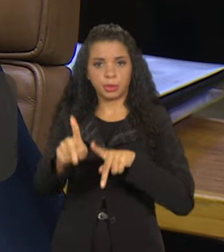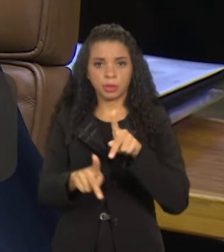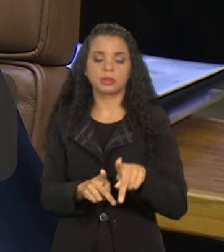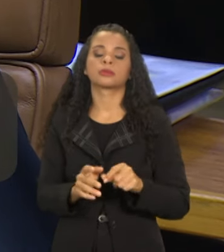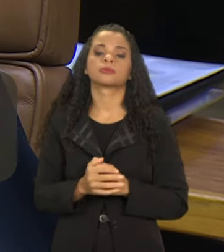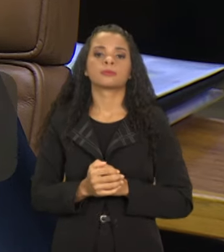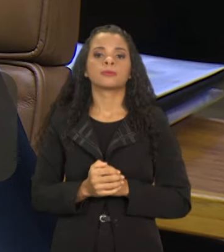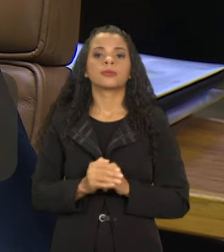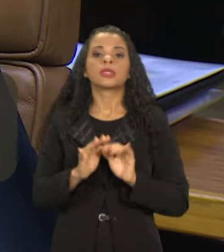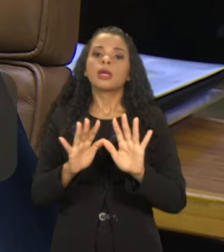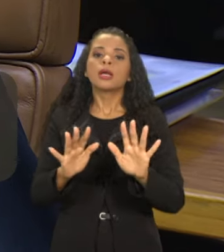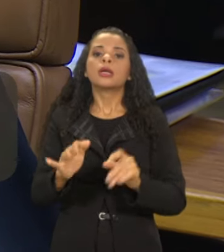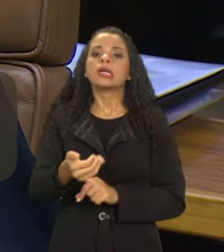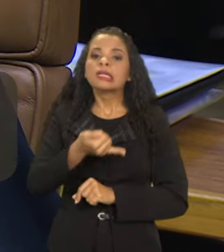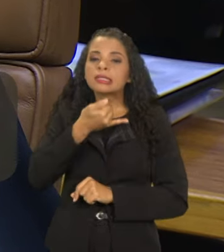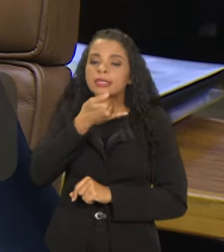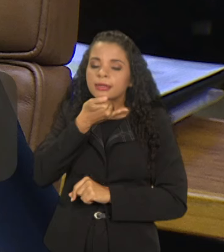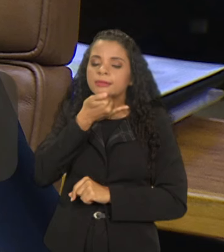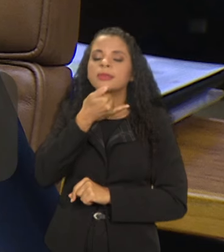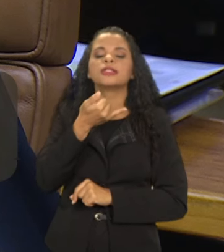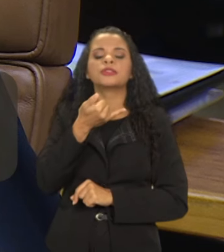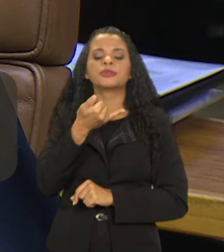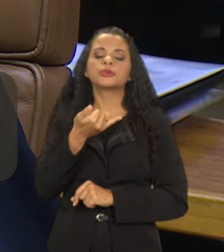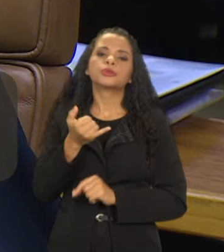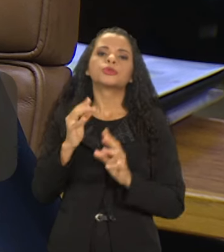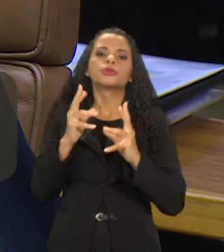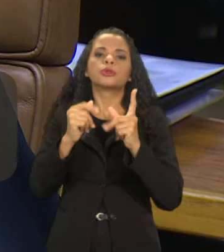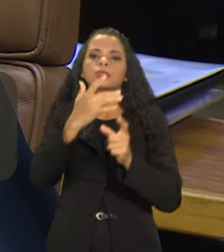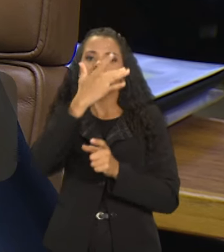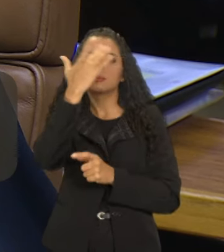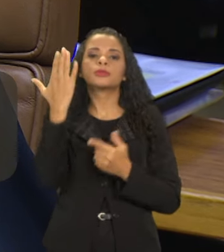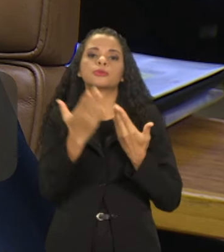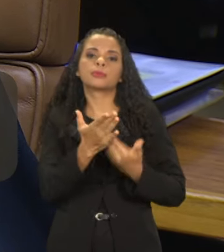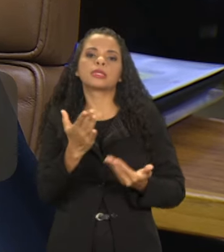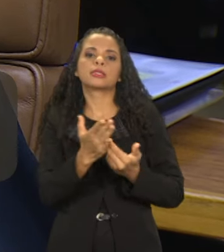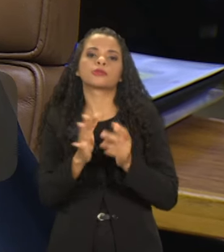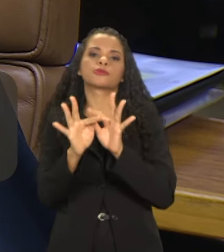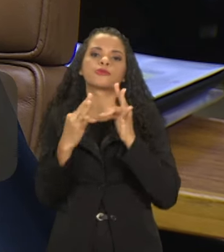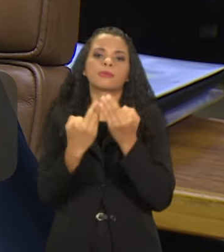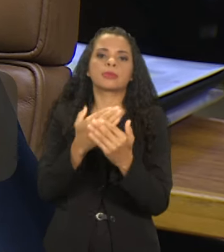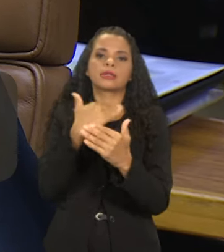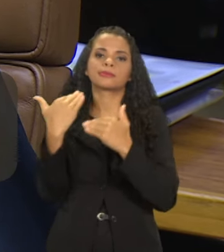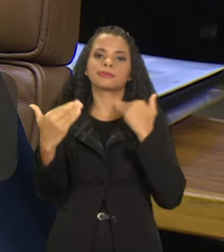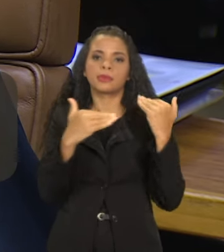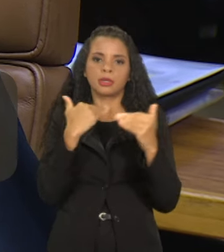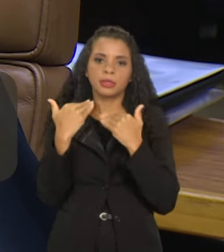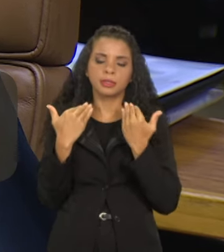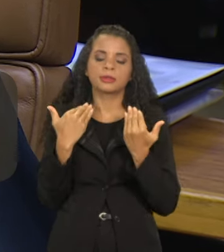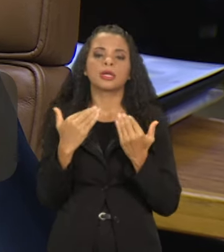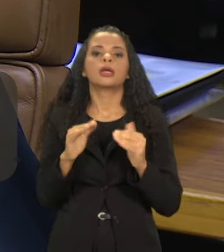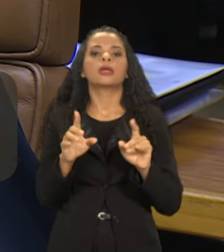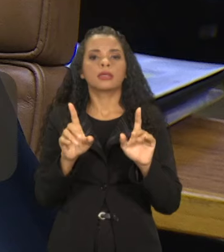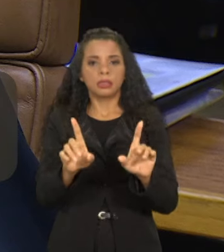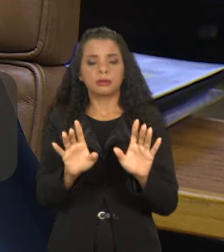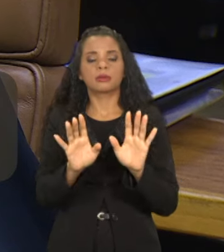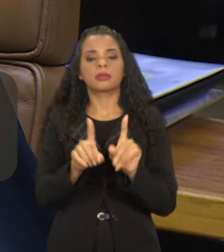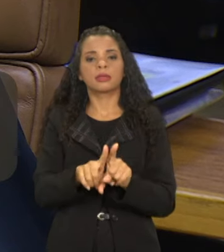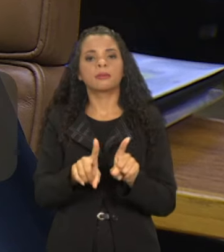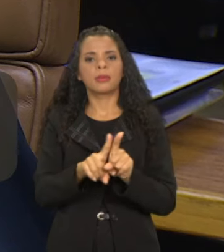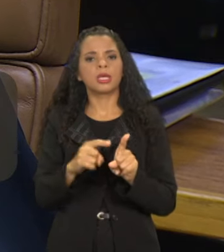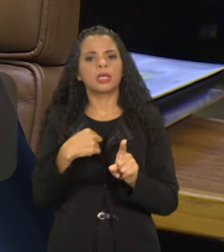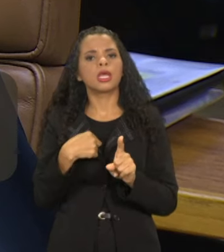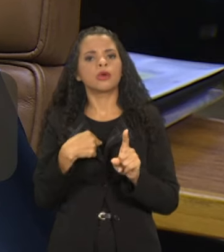sincero lamento quanto às milhares de mortes, não só no Brasil, como no mundo. E aí, já pontuo também que sou favorável às vacinas. Creio que